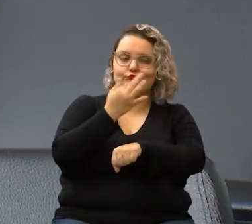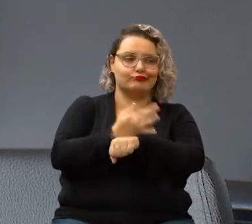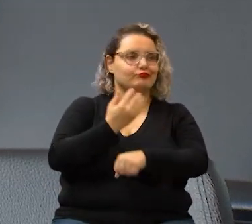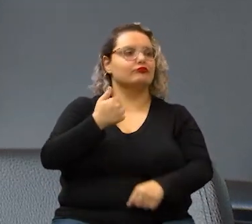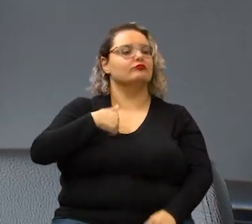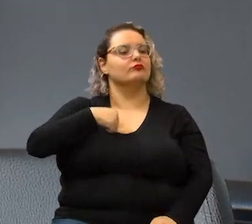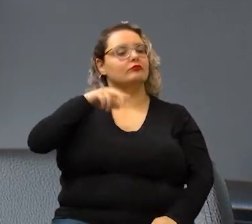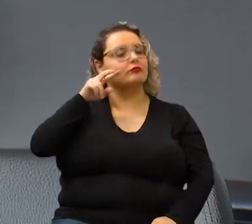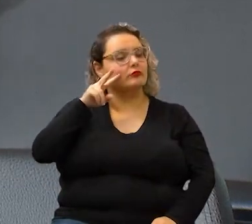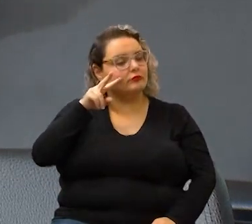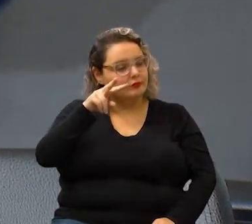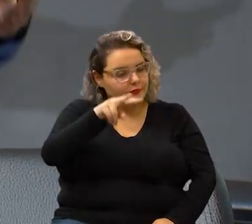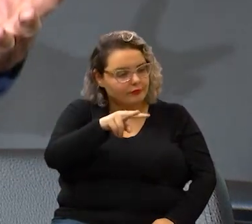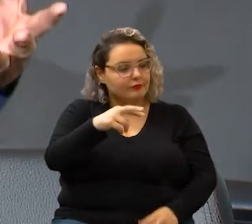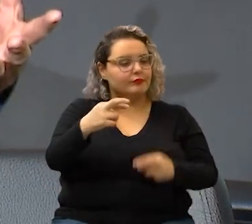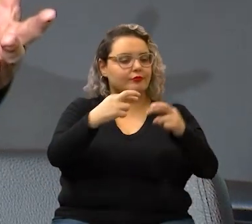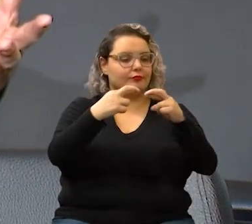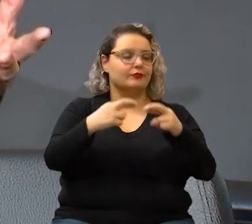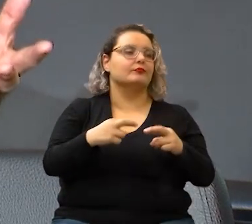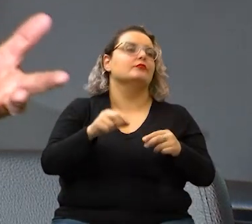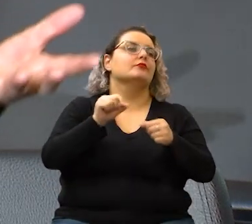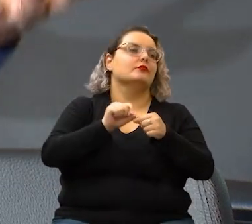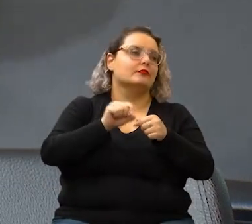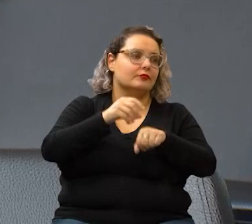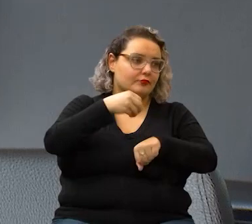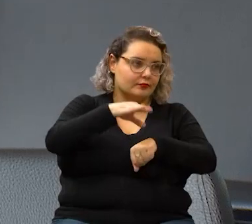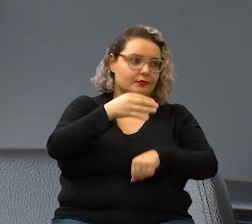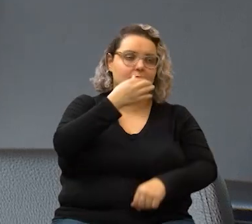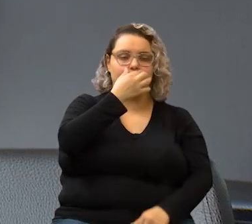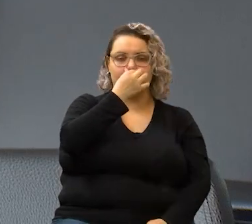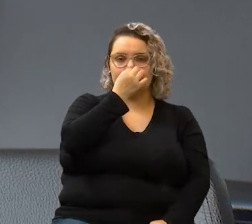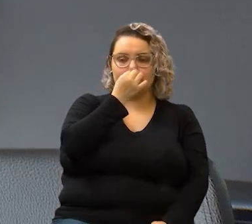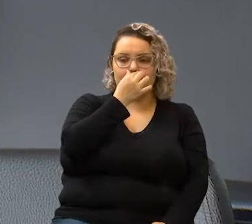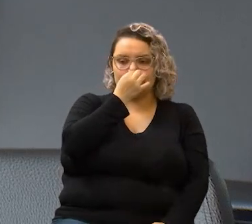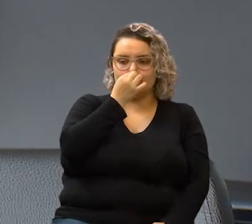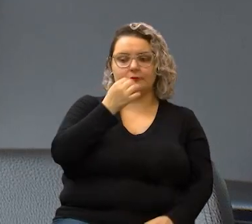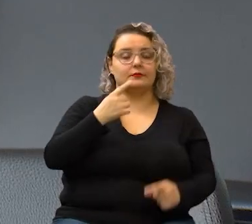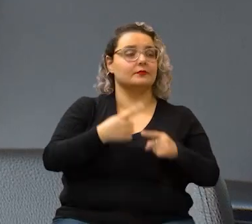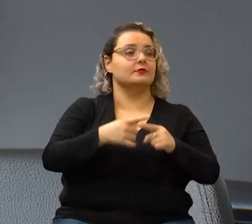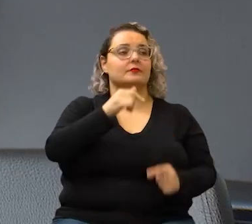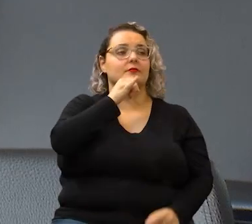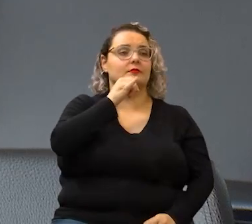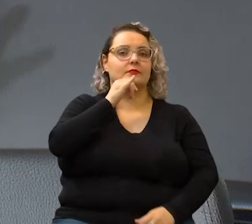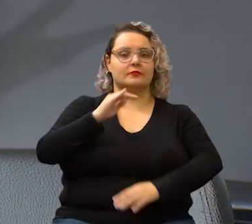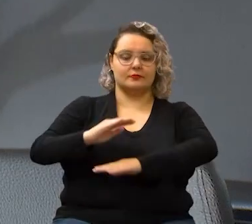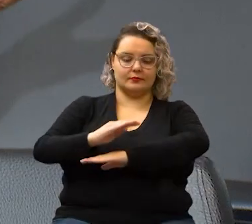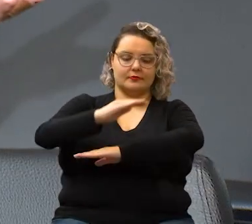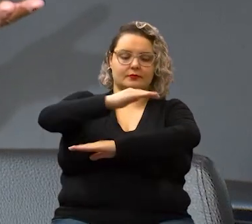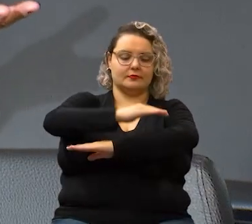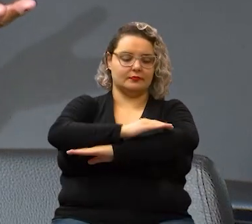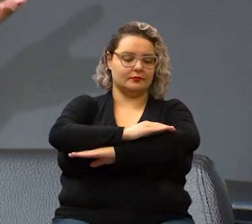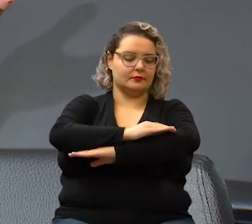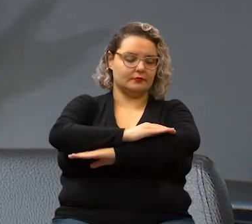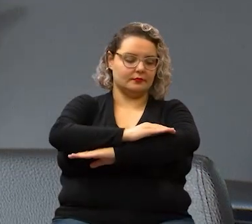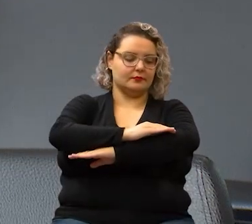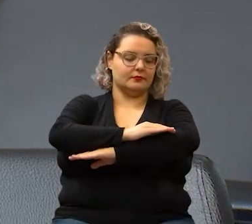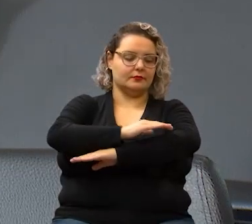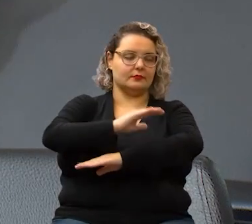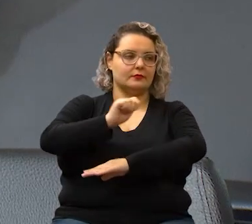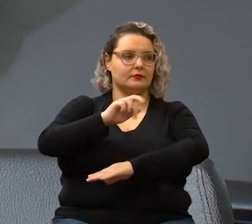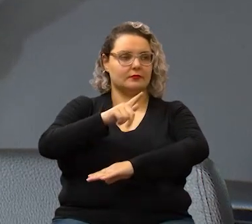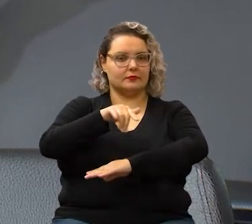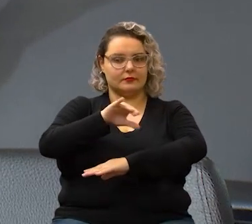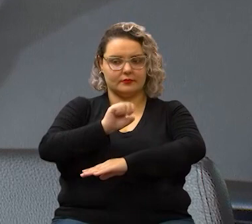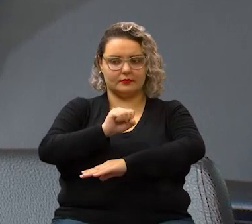aguentam mais. Aí eu vou, analiso e aí eu faço a indicação. Porque, por exemplo, a lombada,